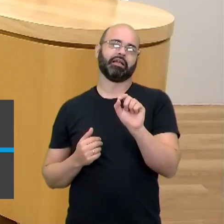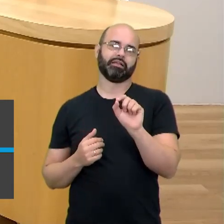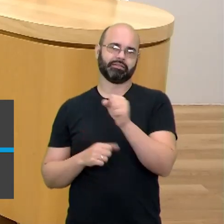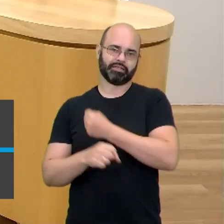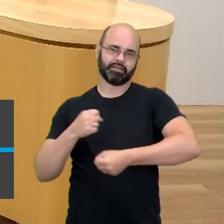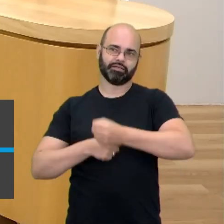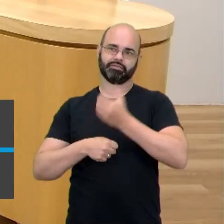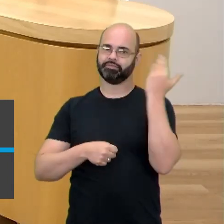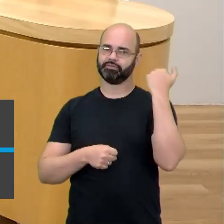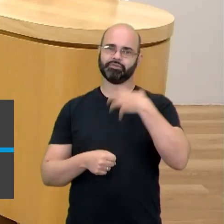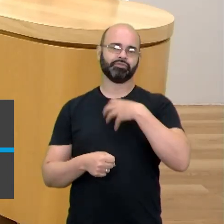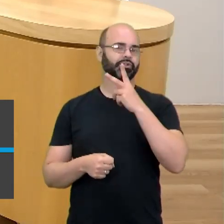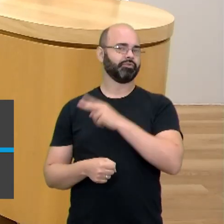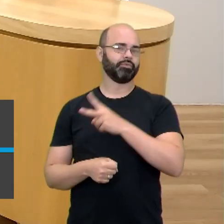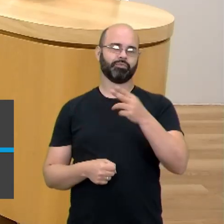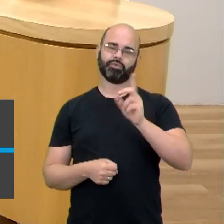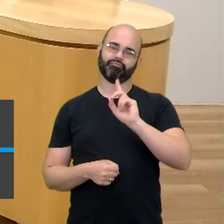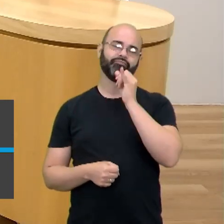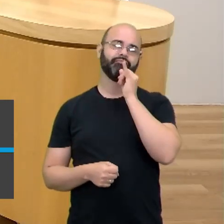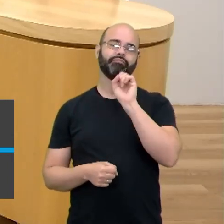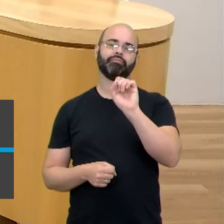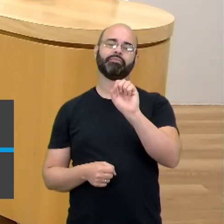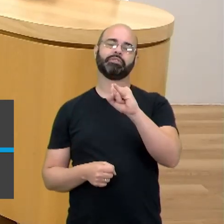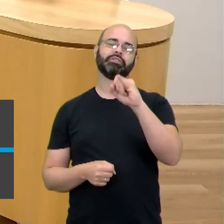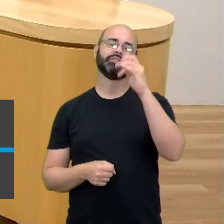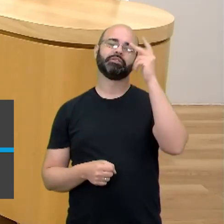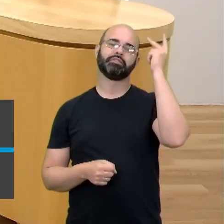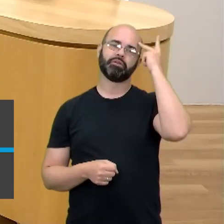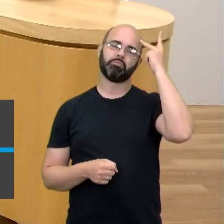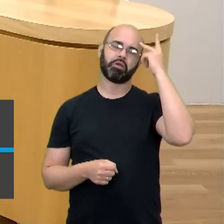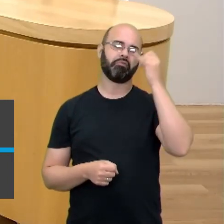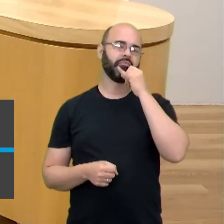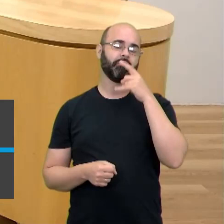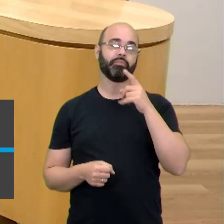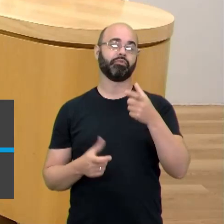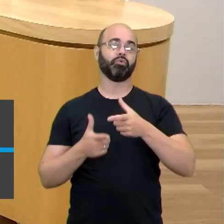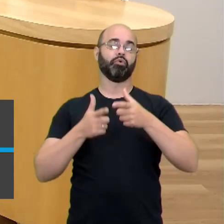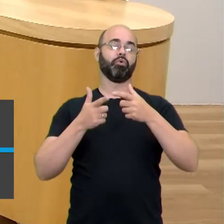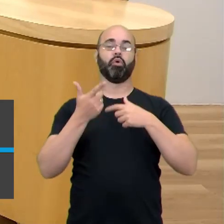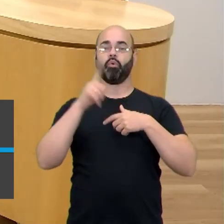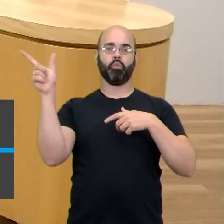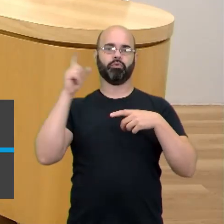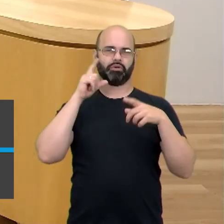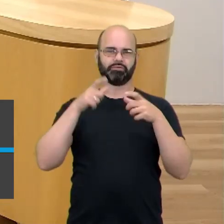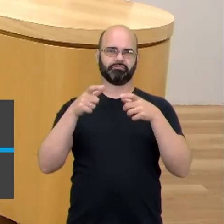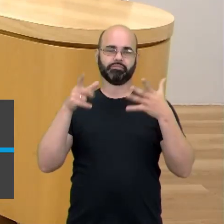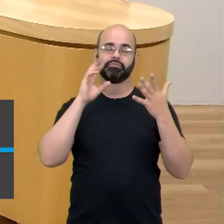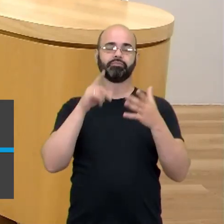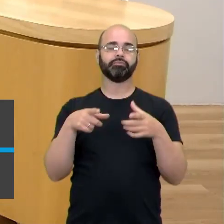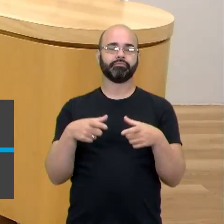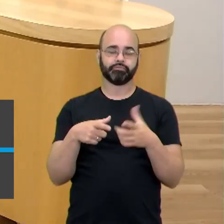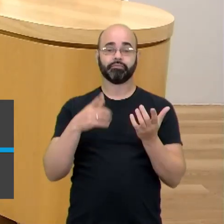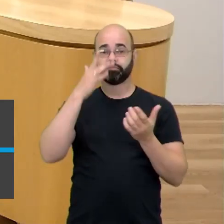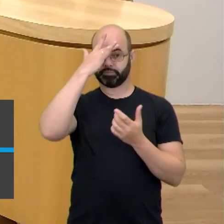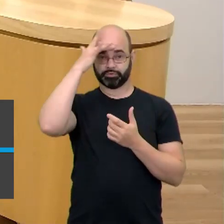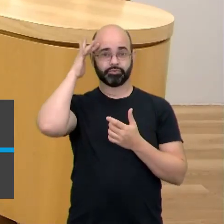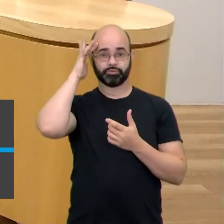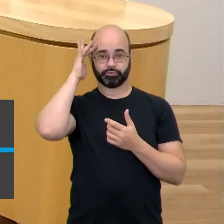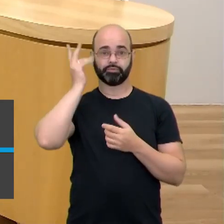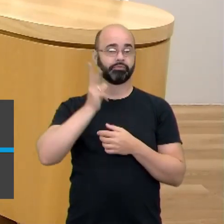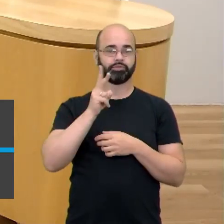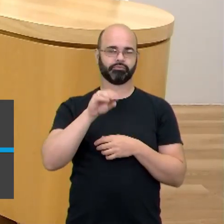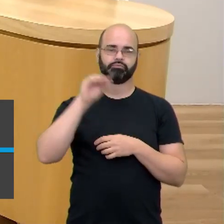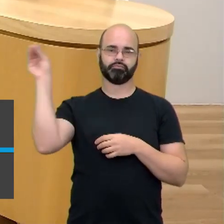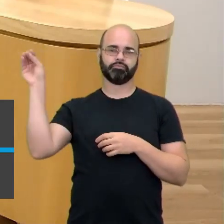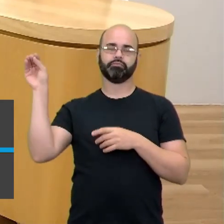pessoas também, né? Principalmente quando você fala de São Paulo ou outras megalópolis, o fluxo de pessoas, né? A mesma pessoa pode não estar lá